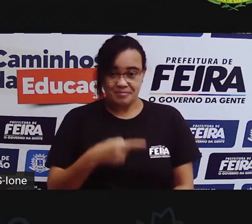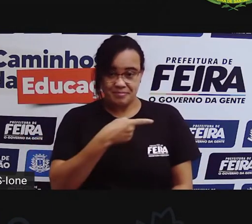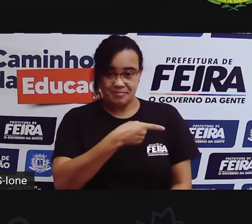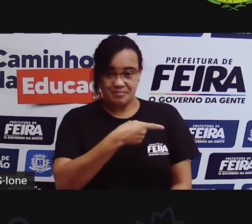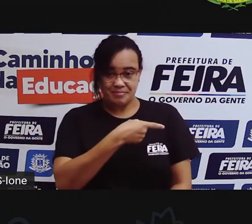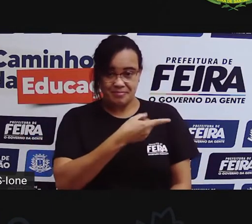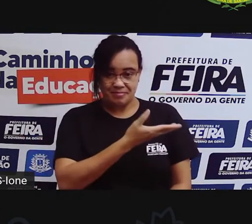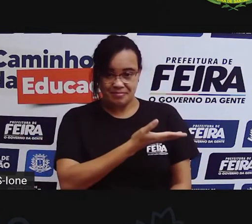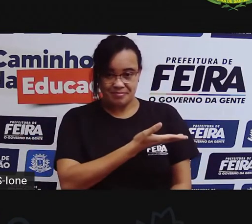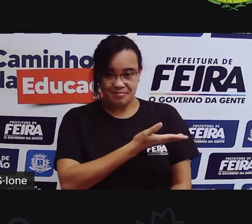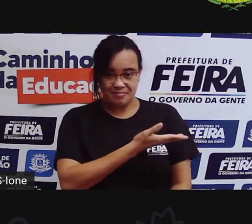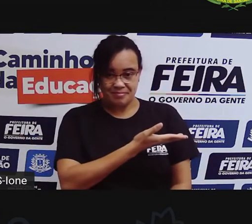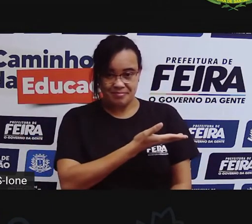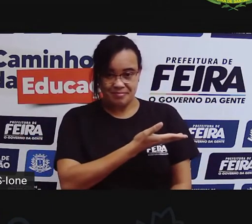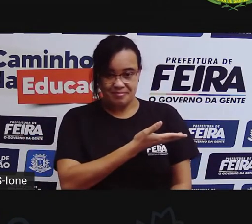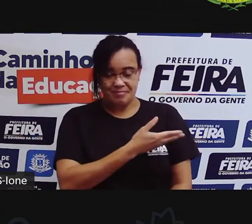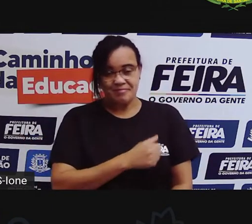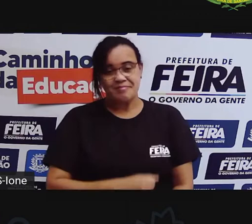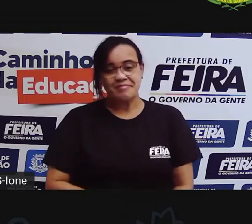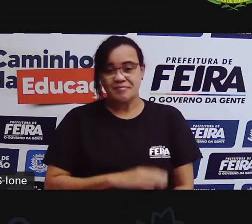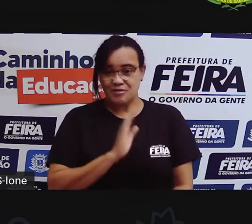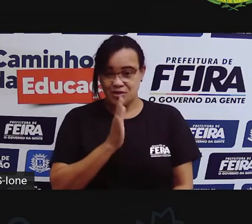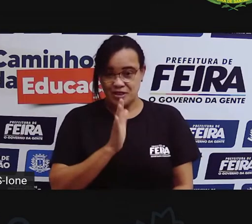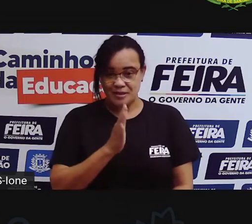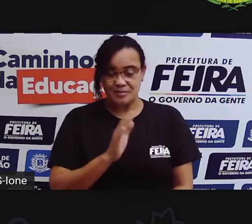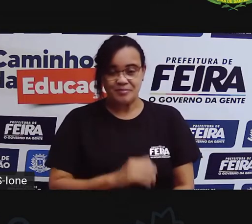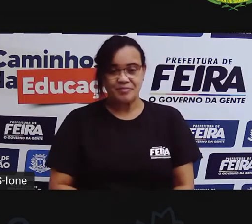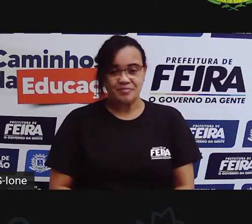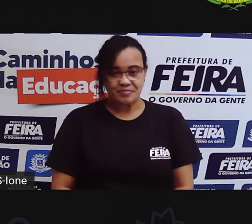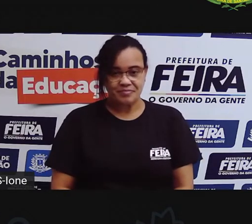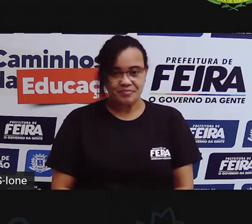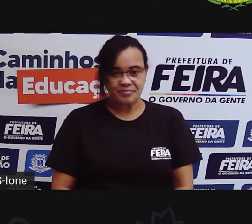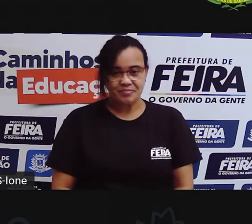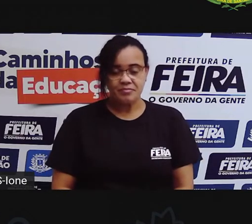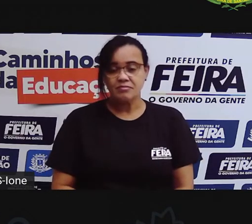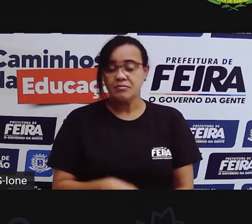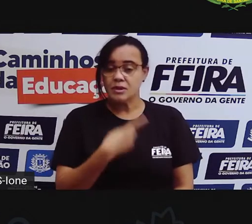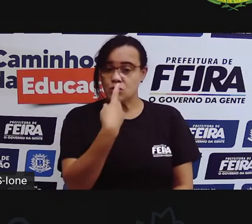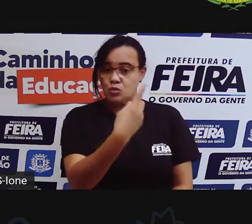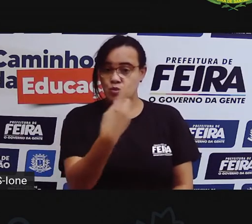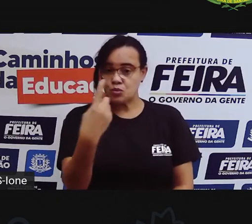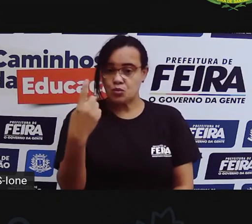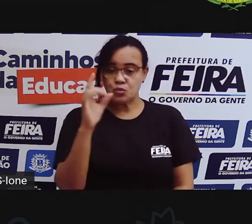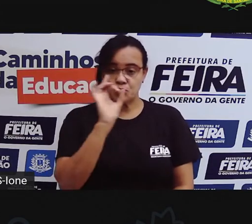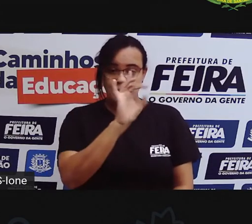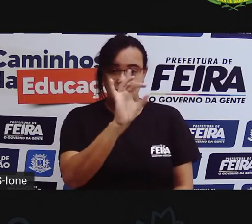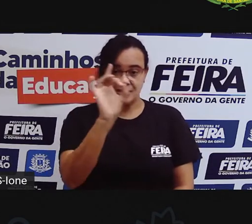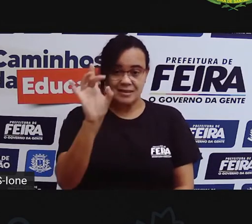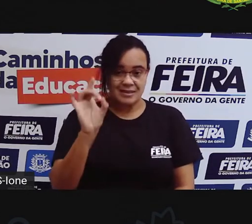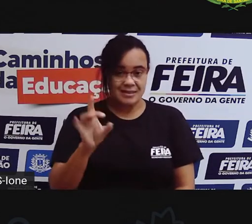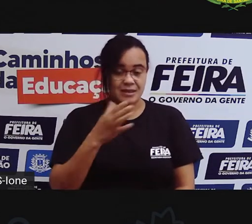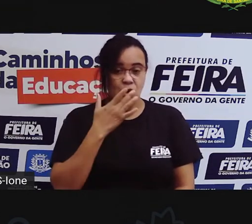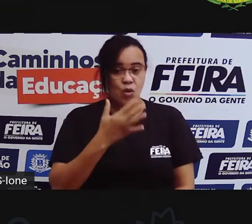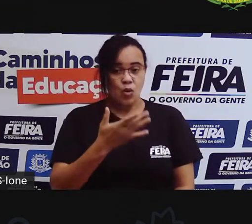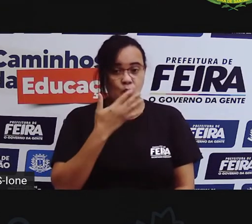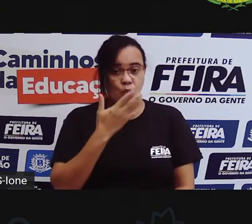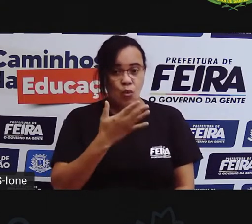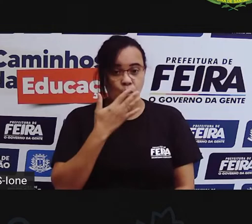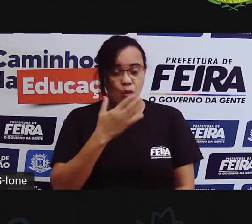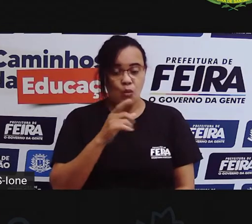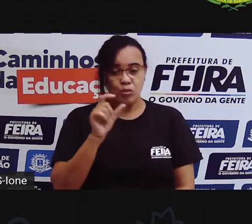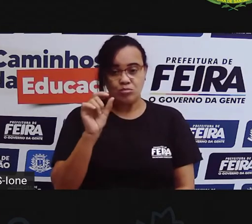Pronto. Eu já recortei o meu e eu recortei um de cada cor. Então eu tenho aqui, ó, meus rolinhos